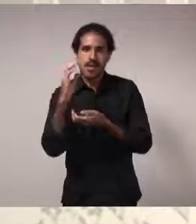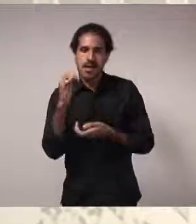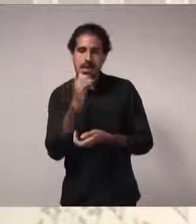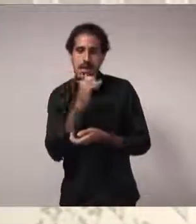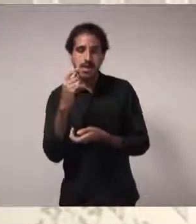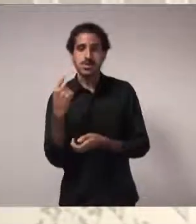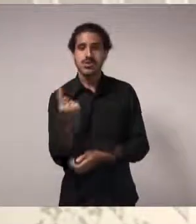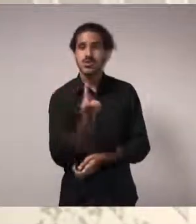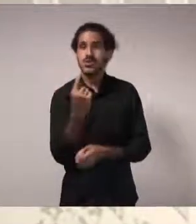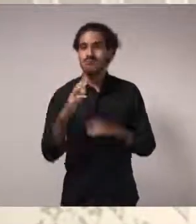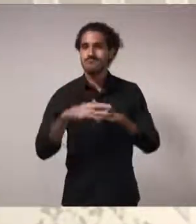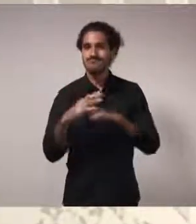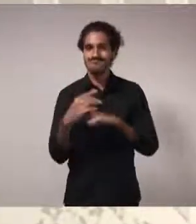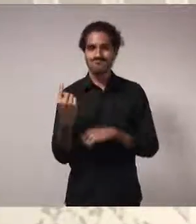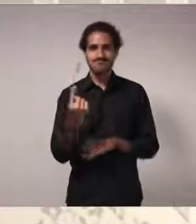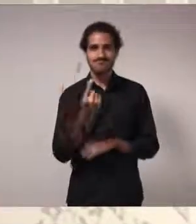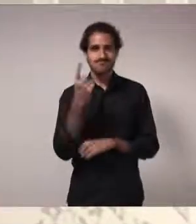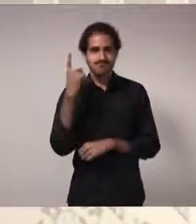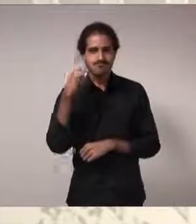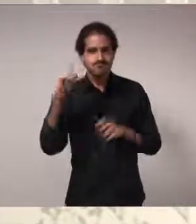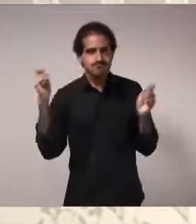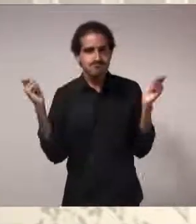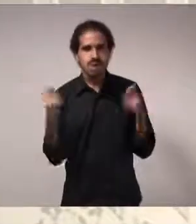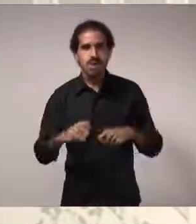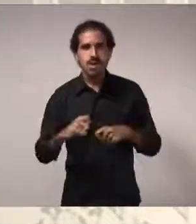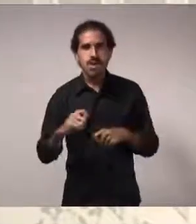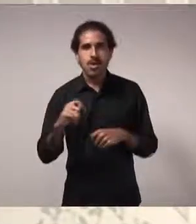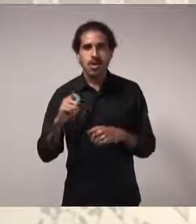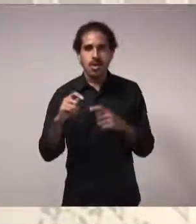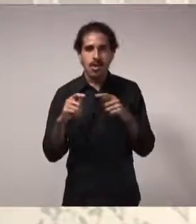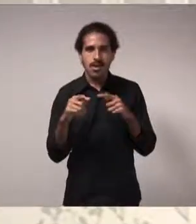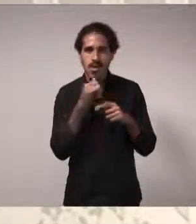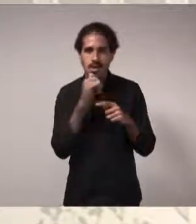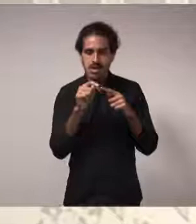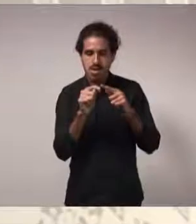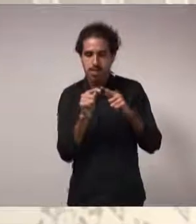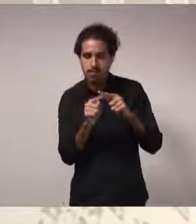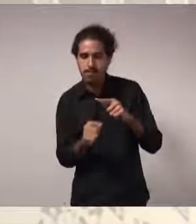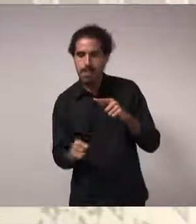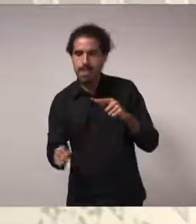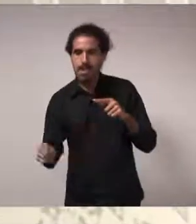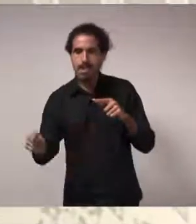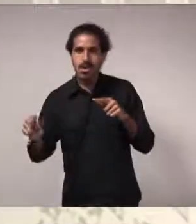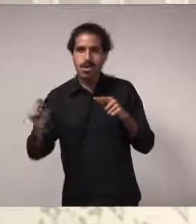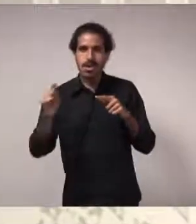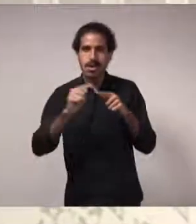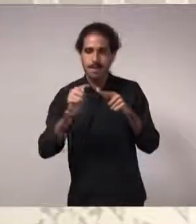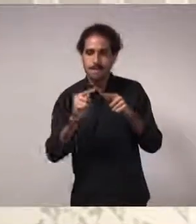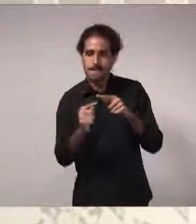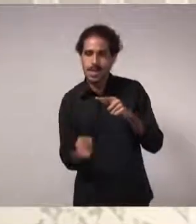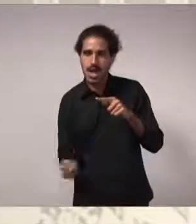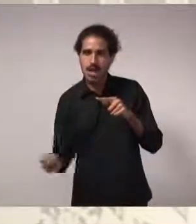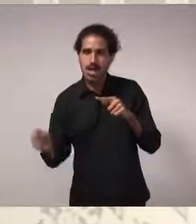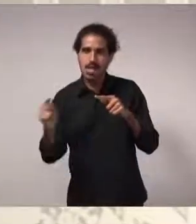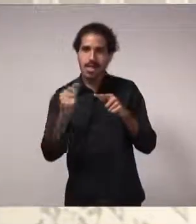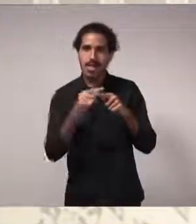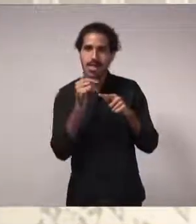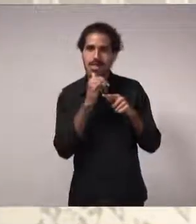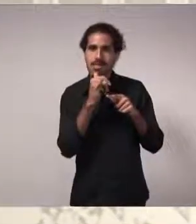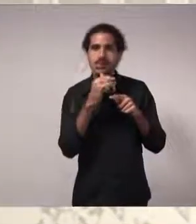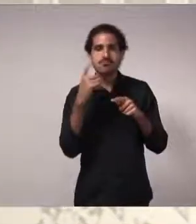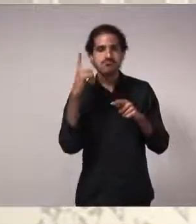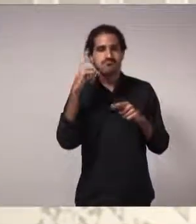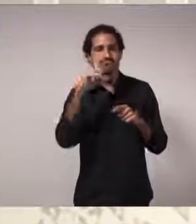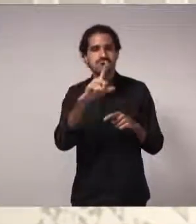forte, geram energia para a rede, devolvem energia para a própria rede, ou seja, eles quase que se autoalimentam de tal forma que a